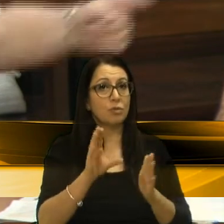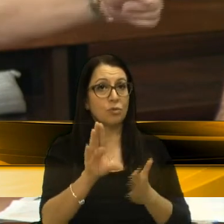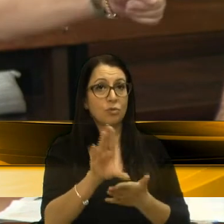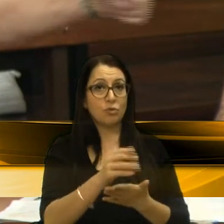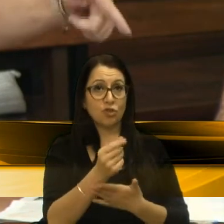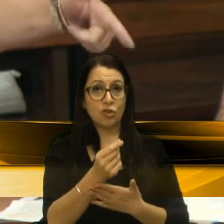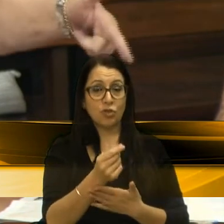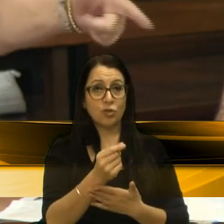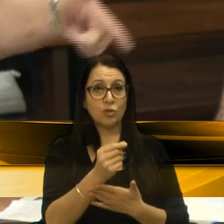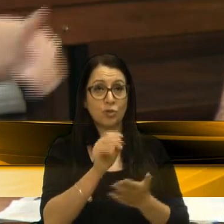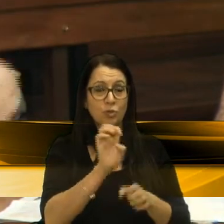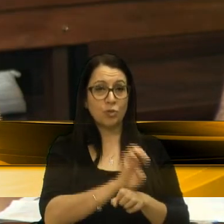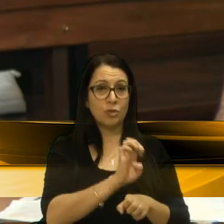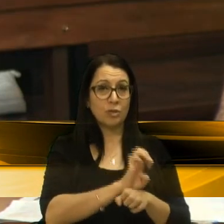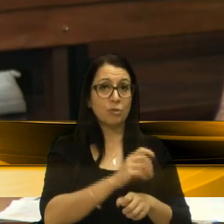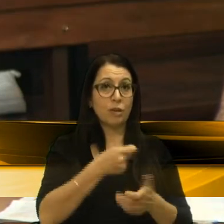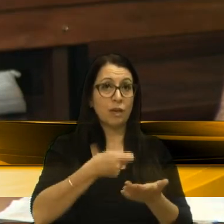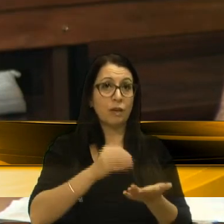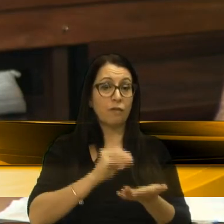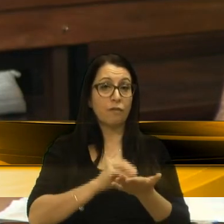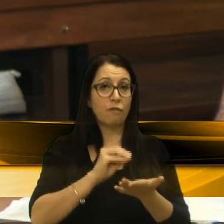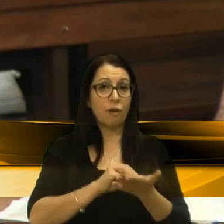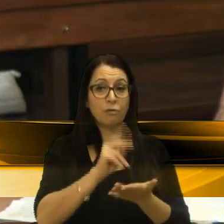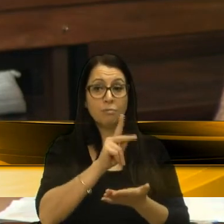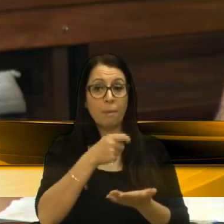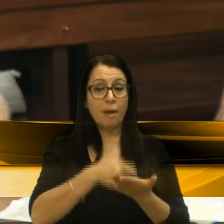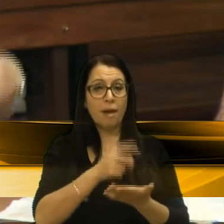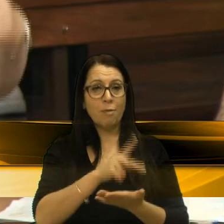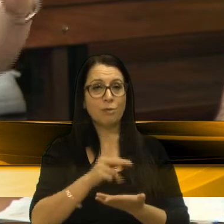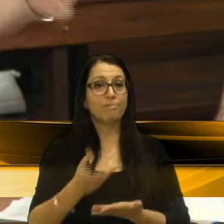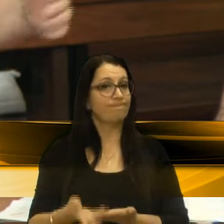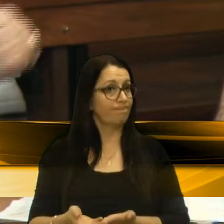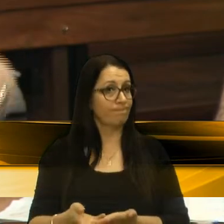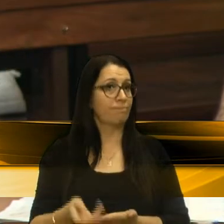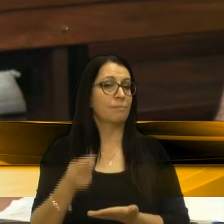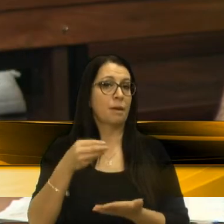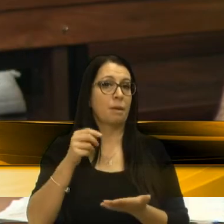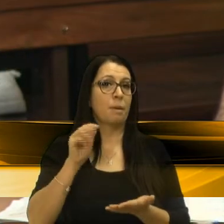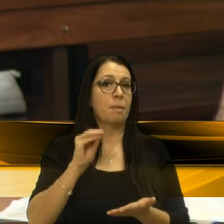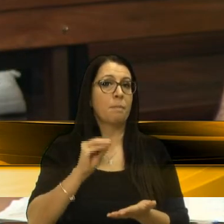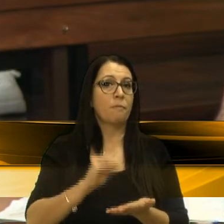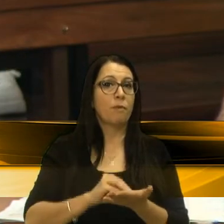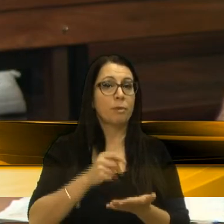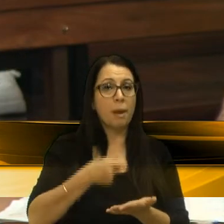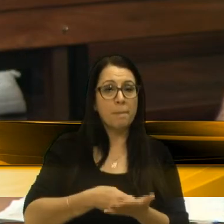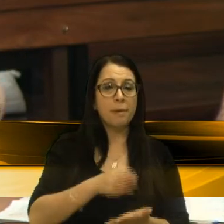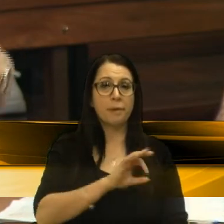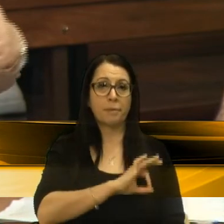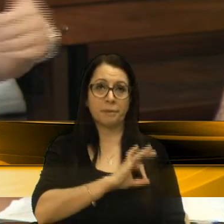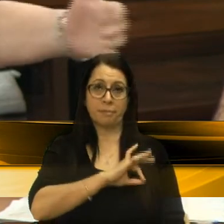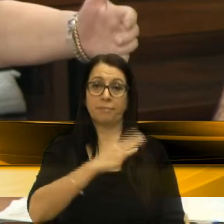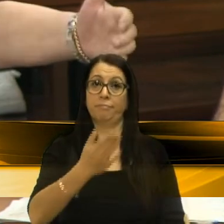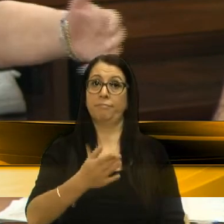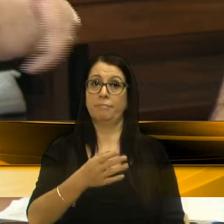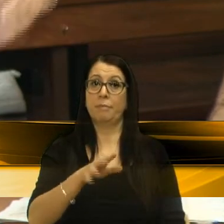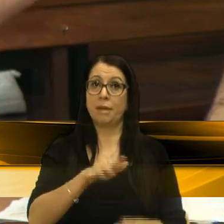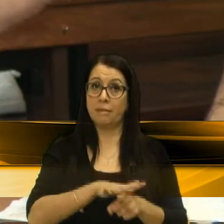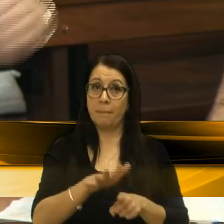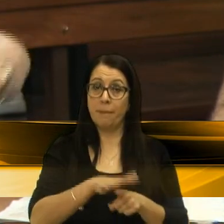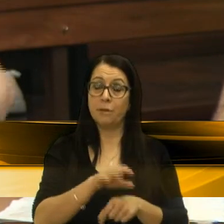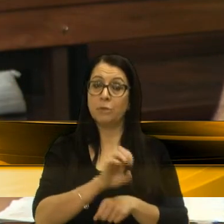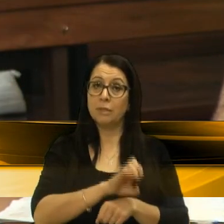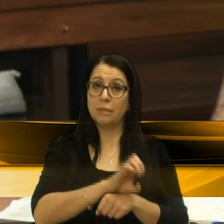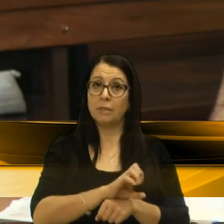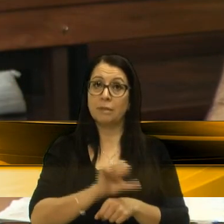que faltam lá na ponta para pagar o professor, para pagar o brigadiano, para atender as demandas do Estado, melhorar